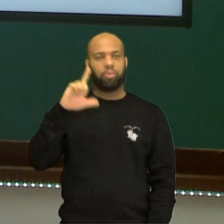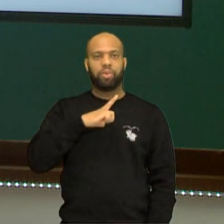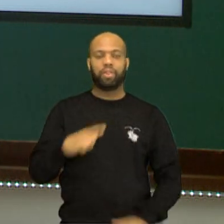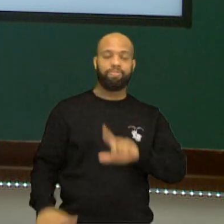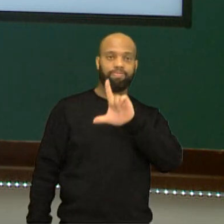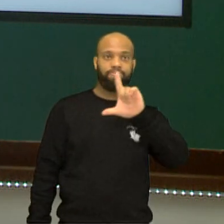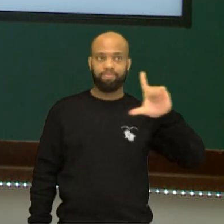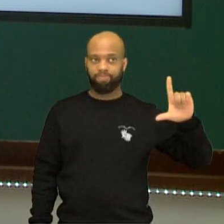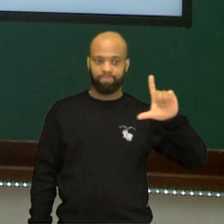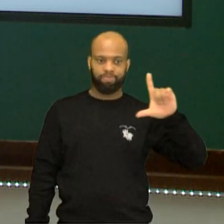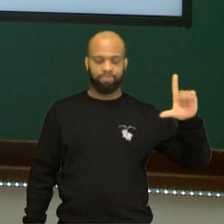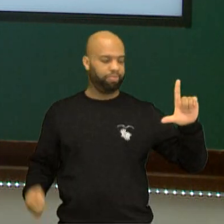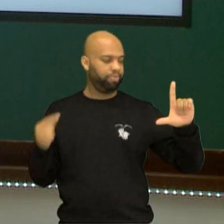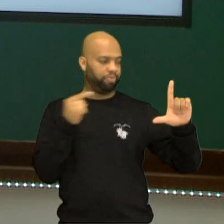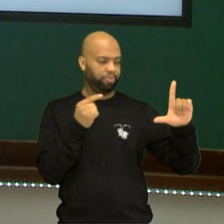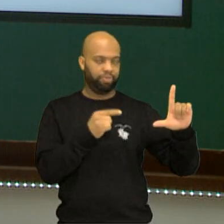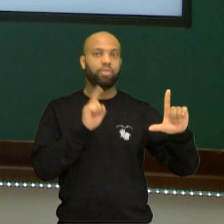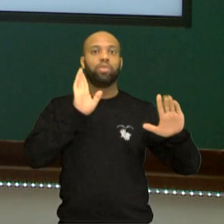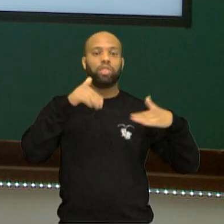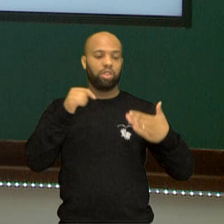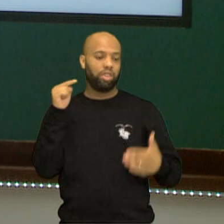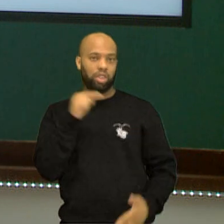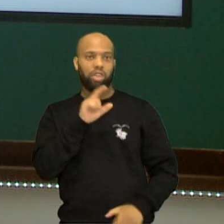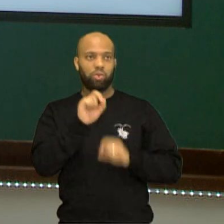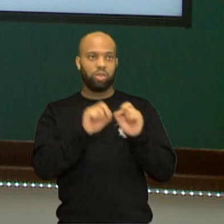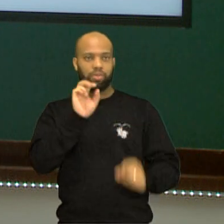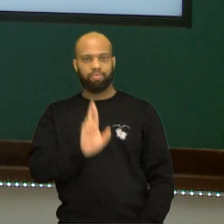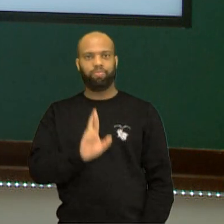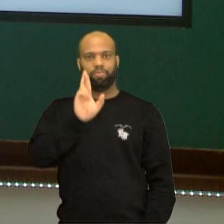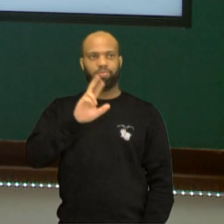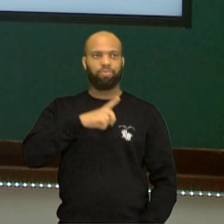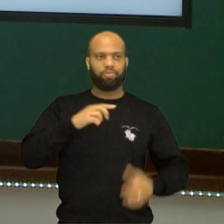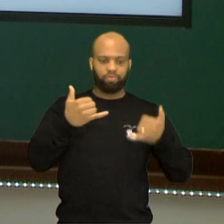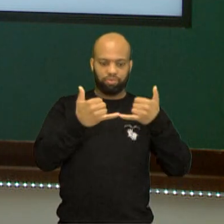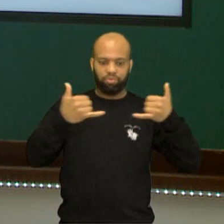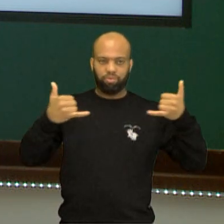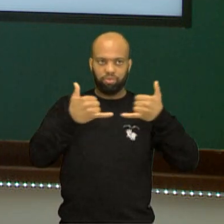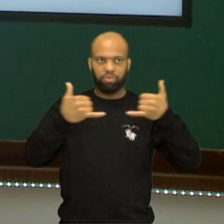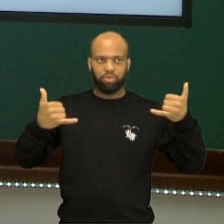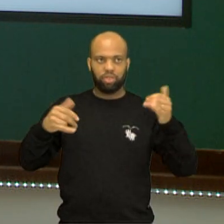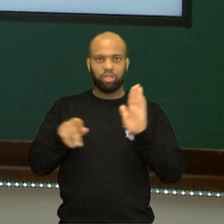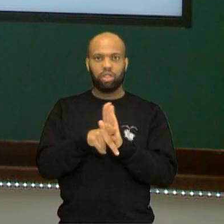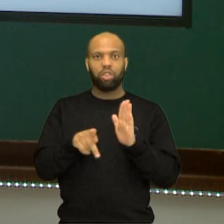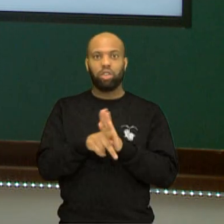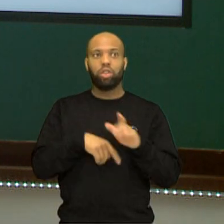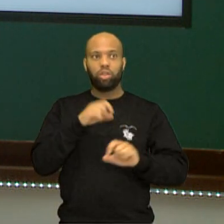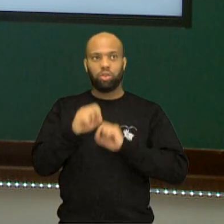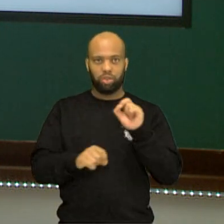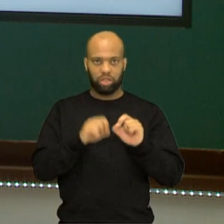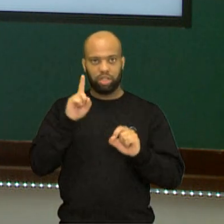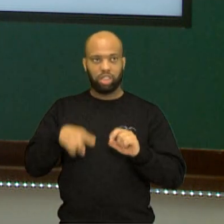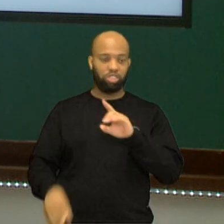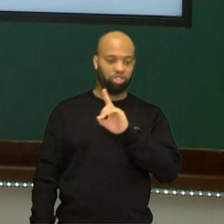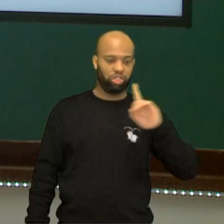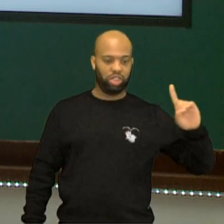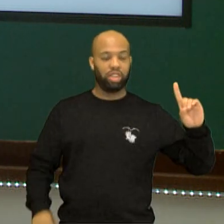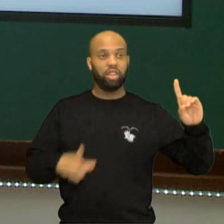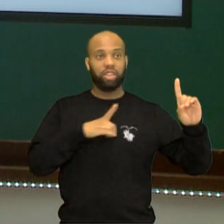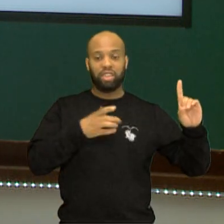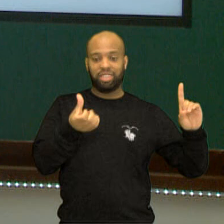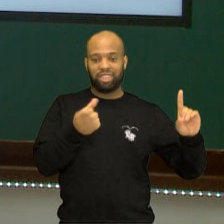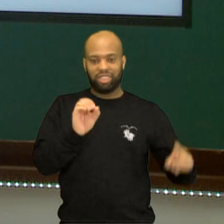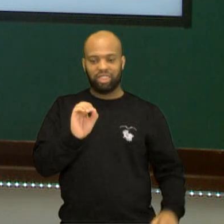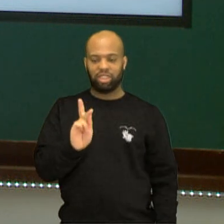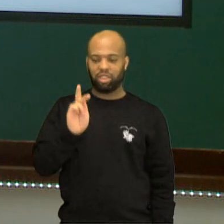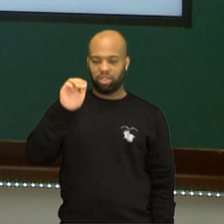leste é para cá, e isso representa, né, uma reta, no caso, que vai dar para a direita, e aí você tem os 60 km por hora, como